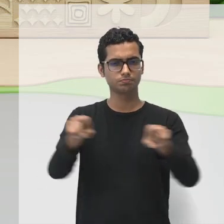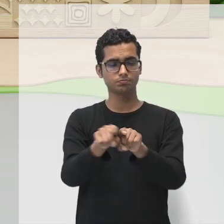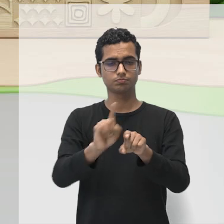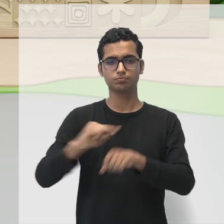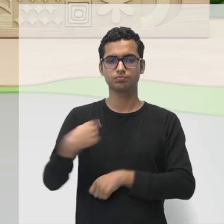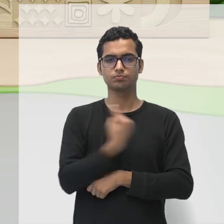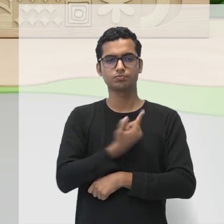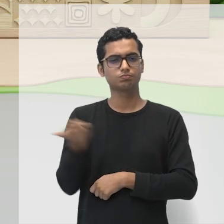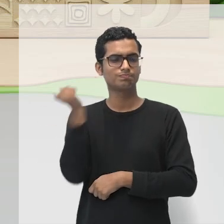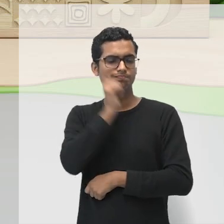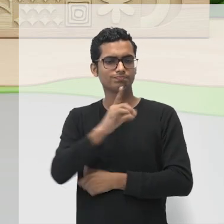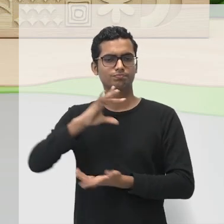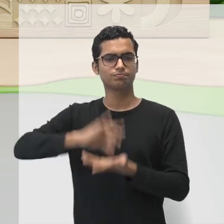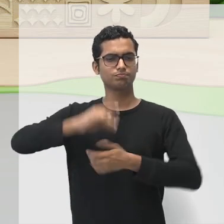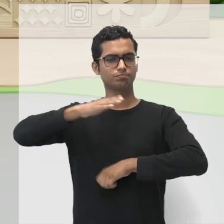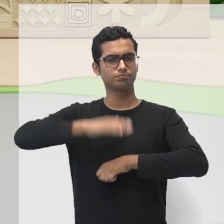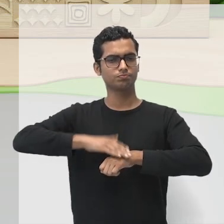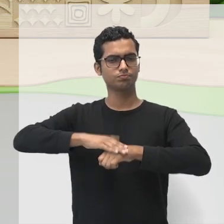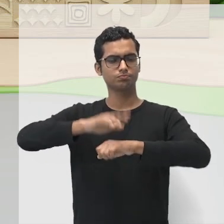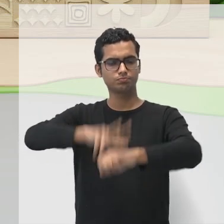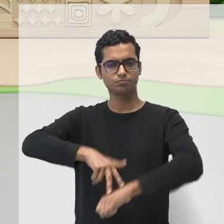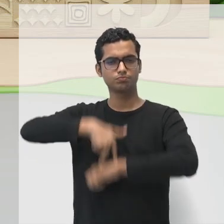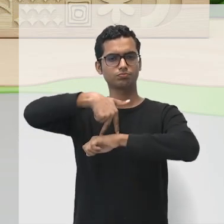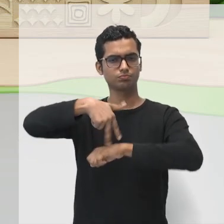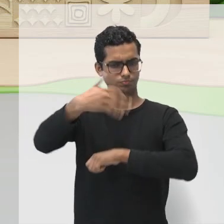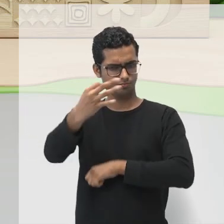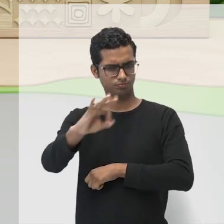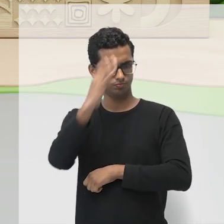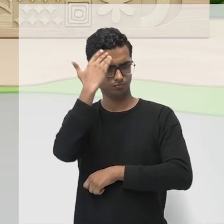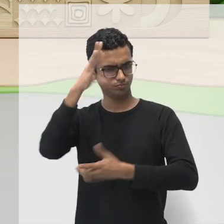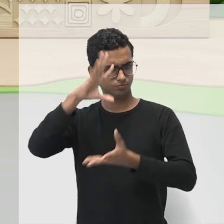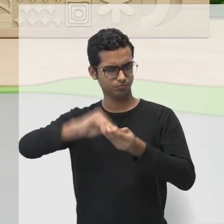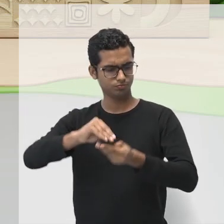nos dá uma autonomia, certo?